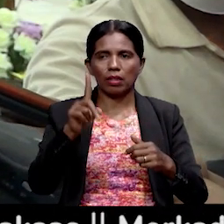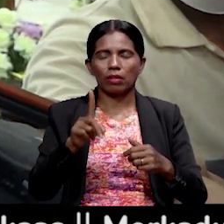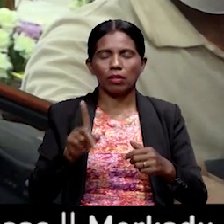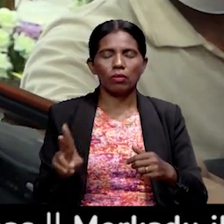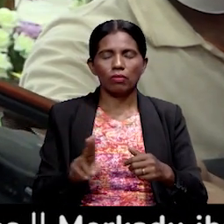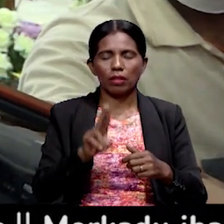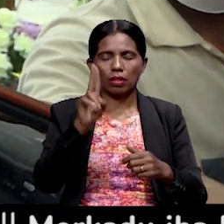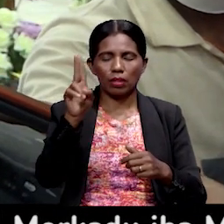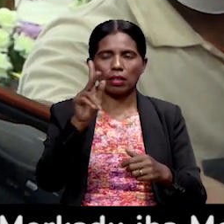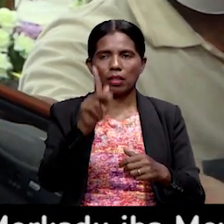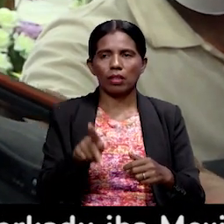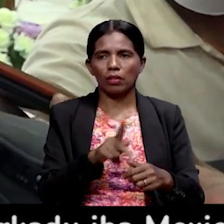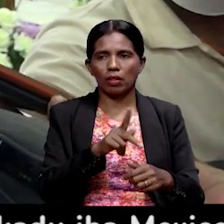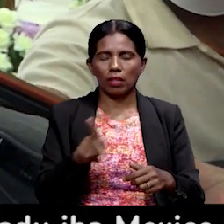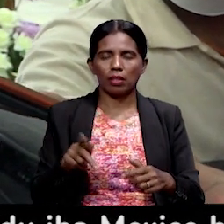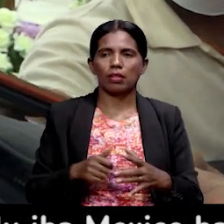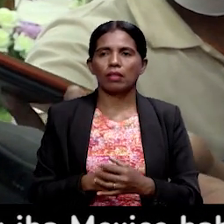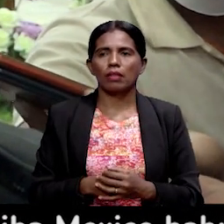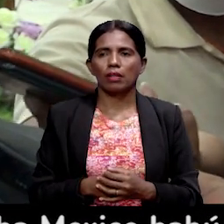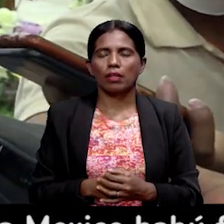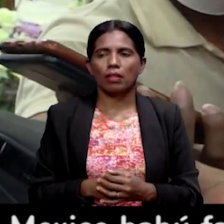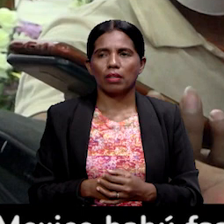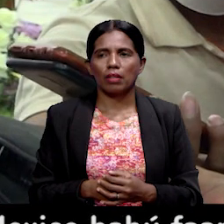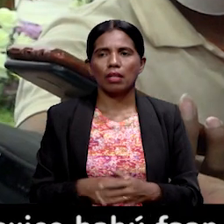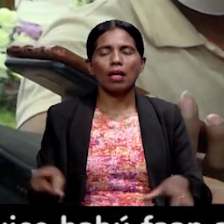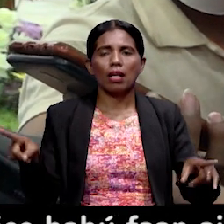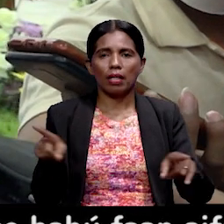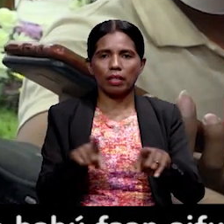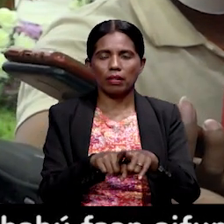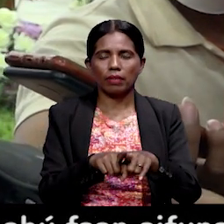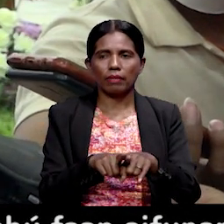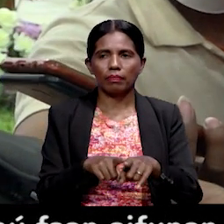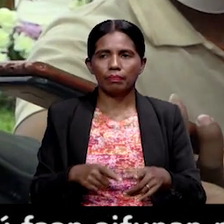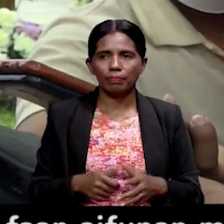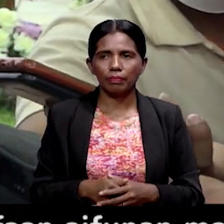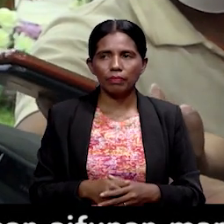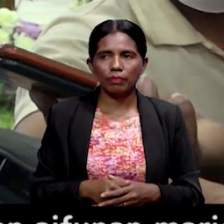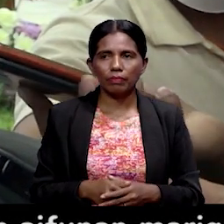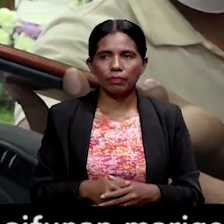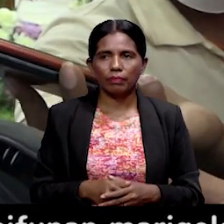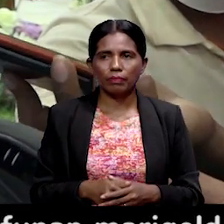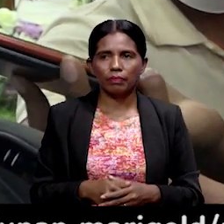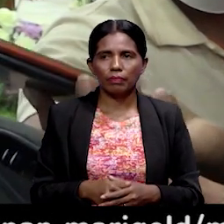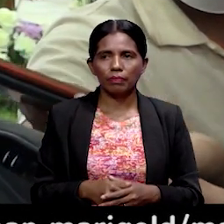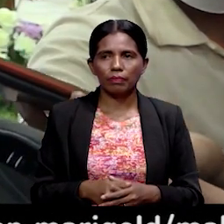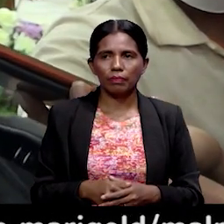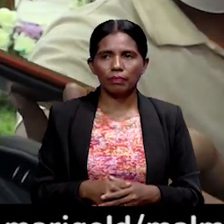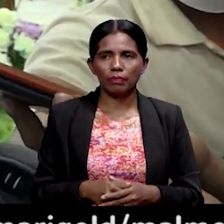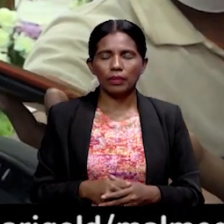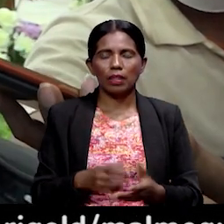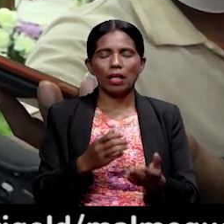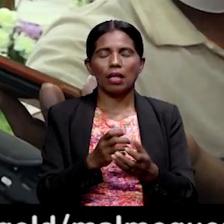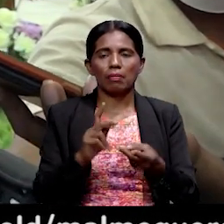privada honi label católica nebe hanesan parte ida mani parceria